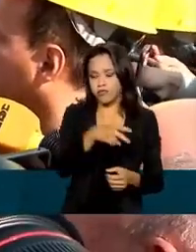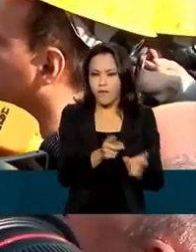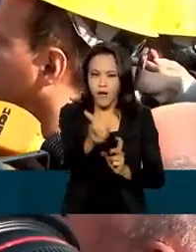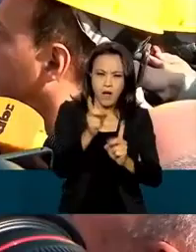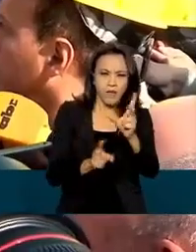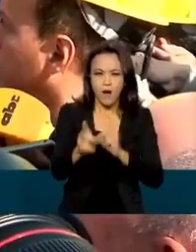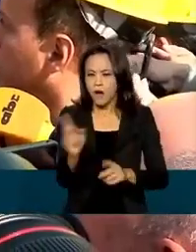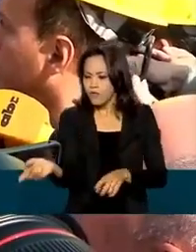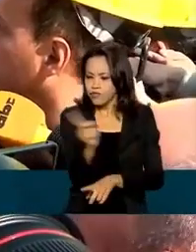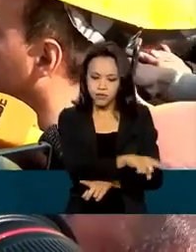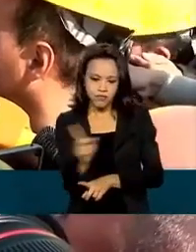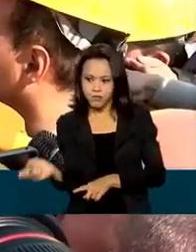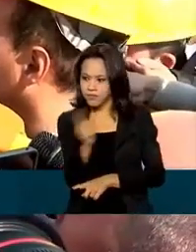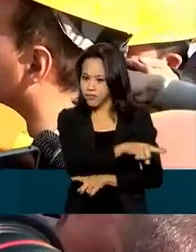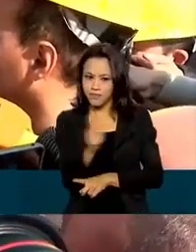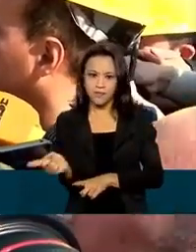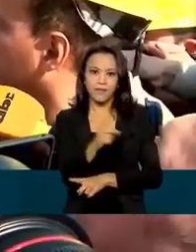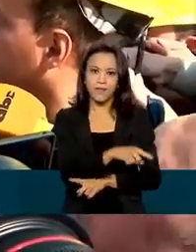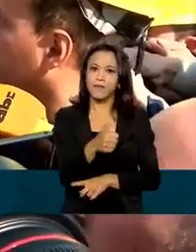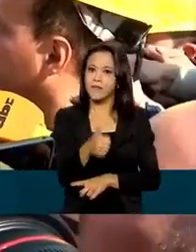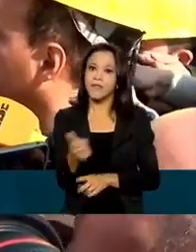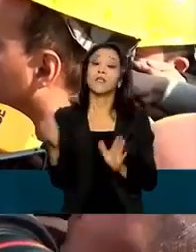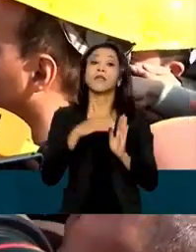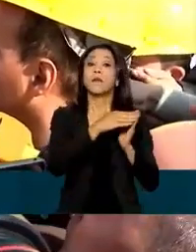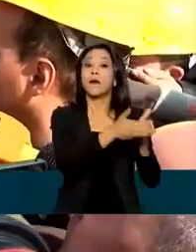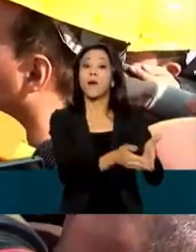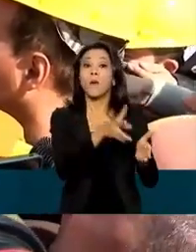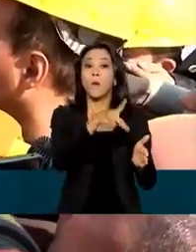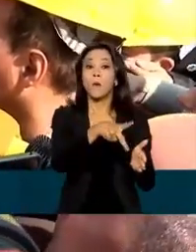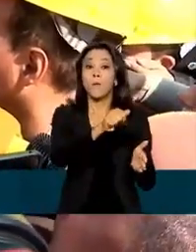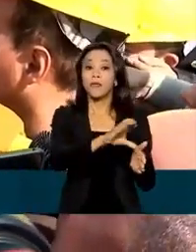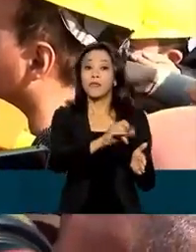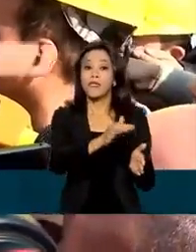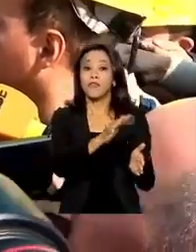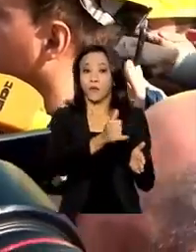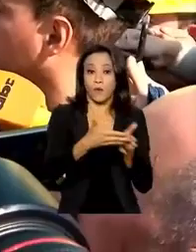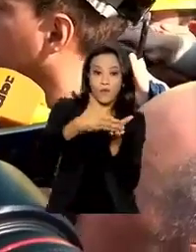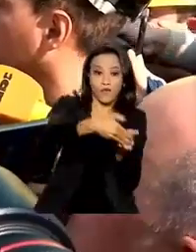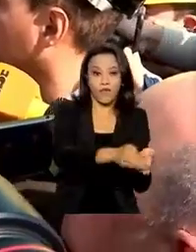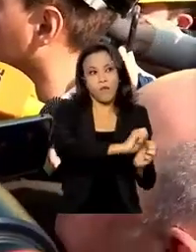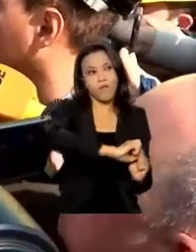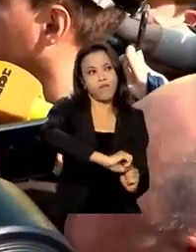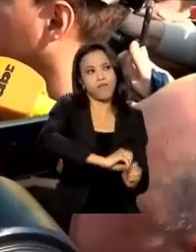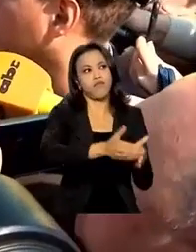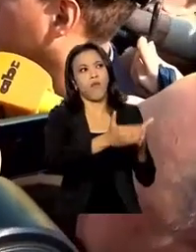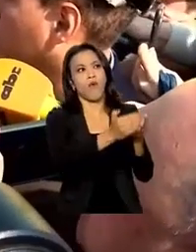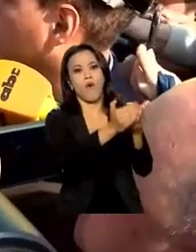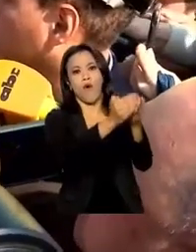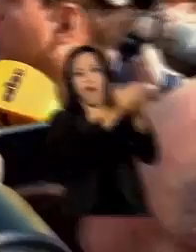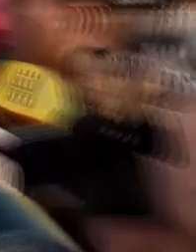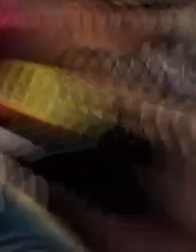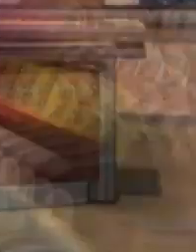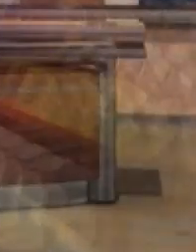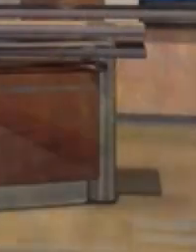ser nome e ao interesse a saída pelo Pacífico porque através dos esportes e em curtem muito a distância